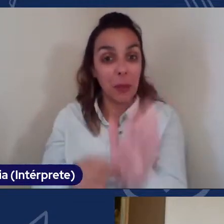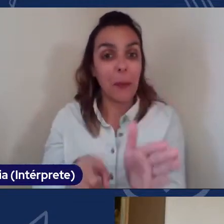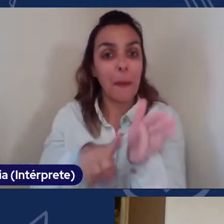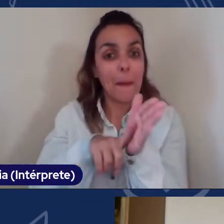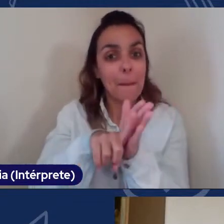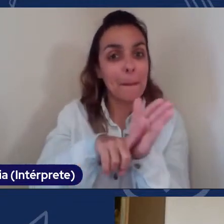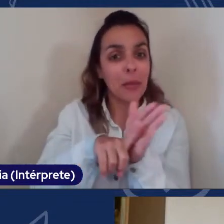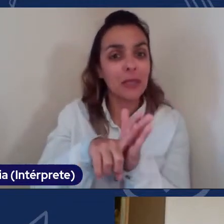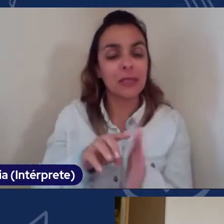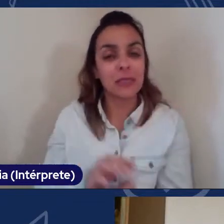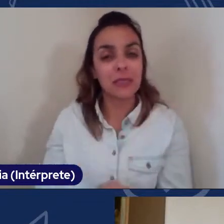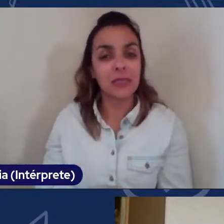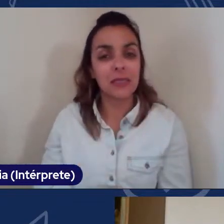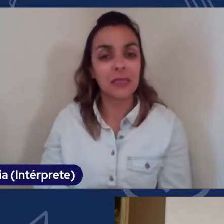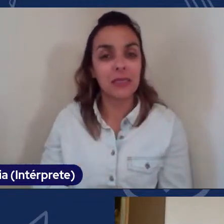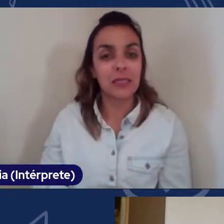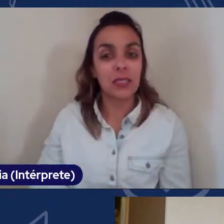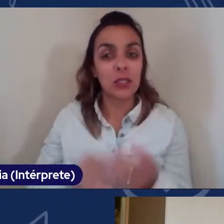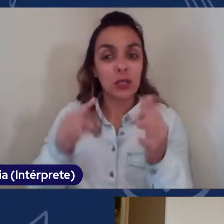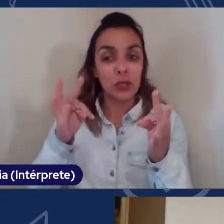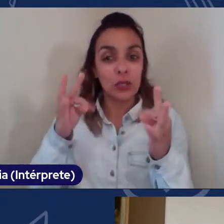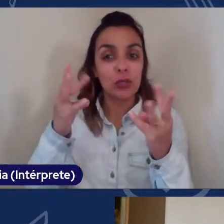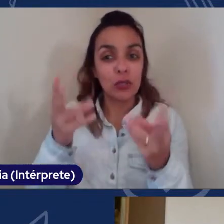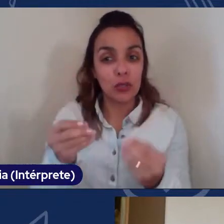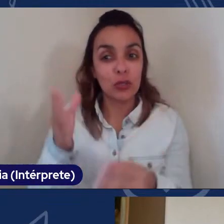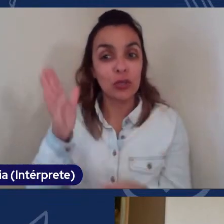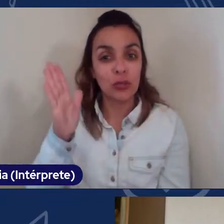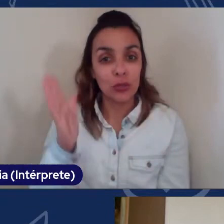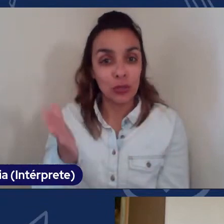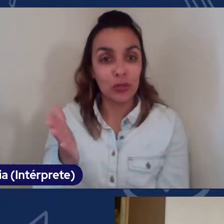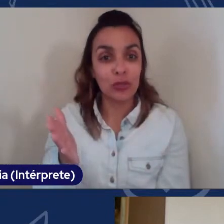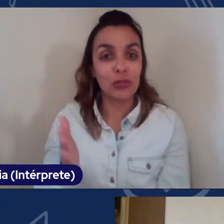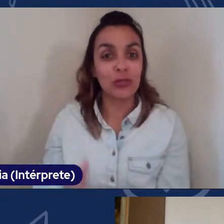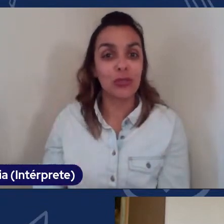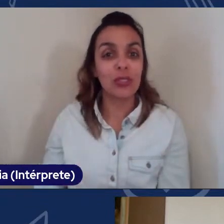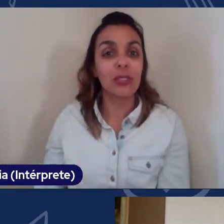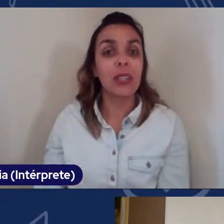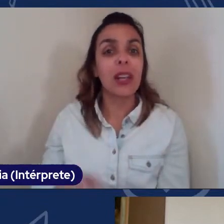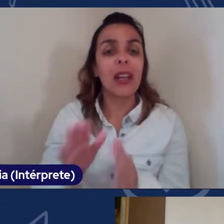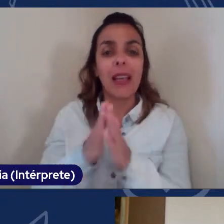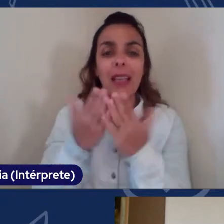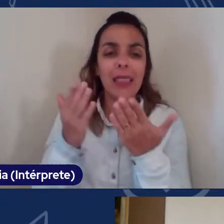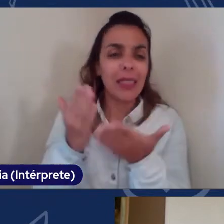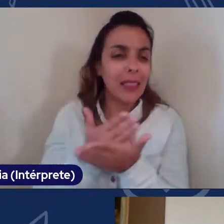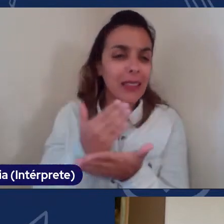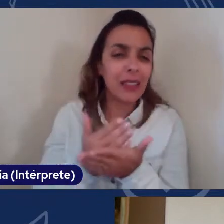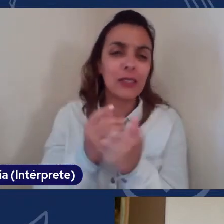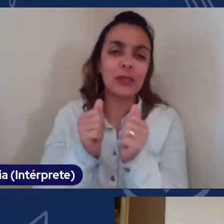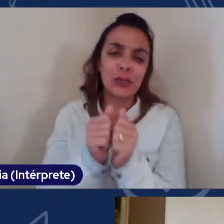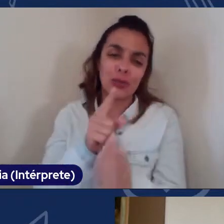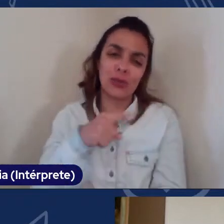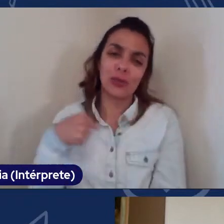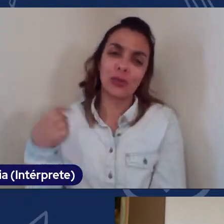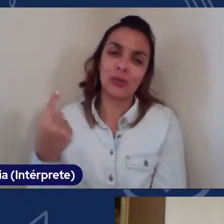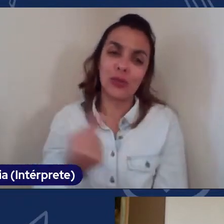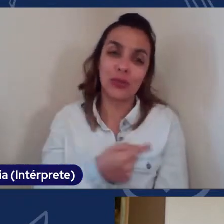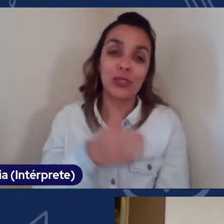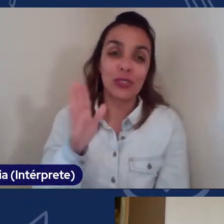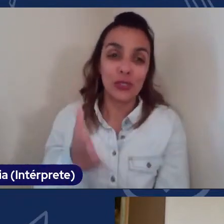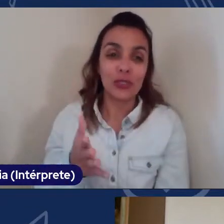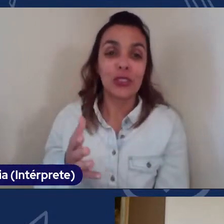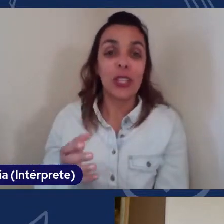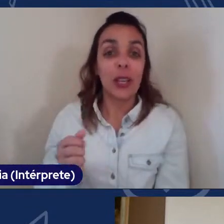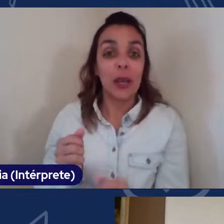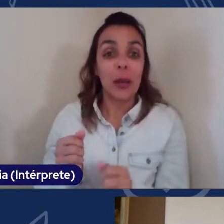um pouco de tudo que ele trouxe aí. Ele já escreveu livros com a gente, já participou de grandes eventos, e